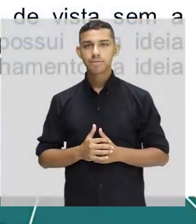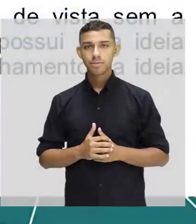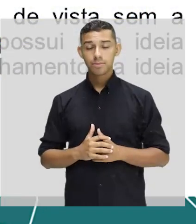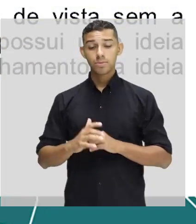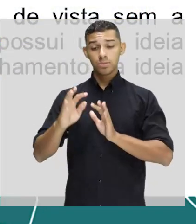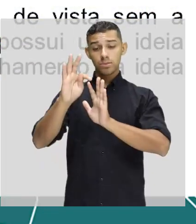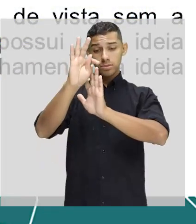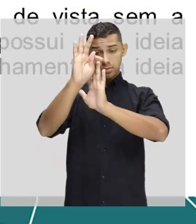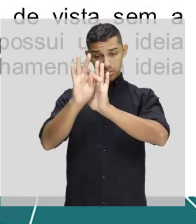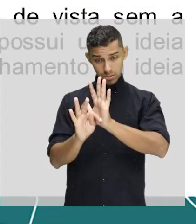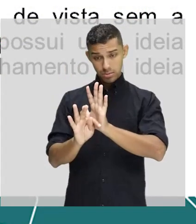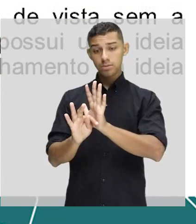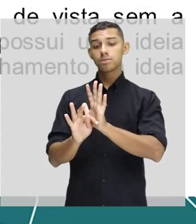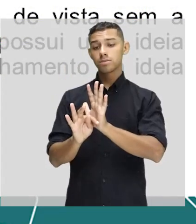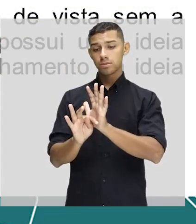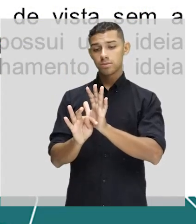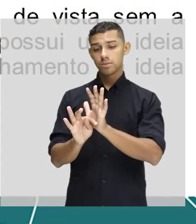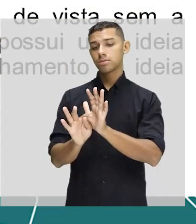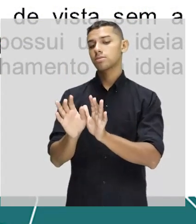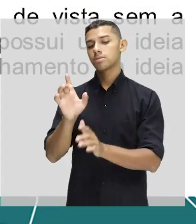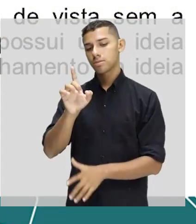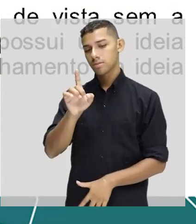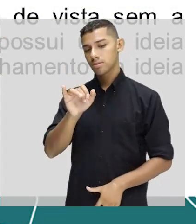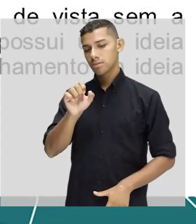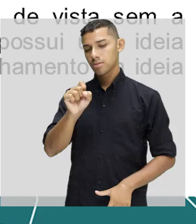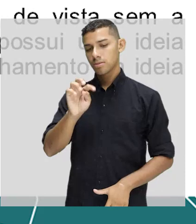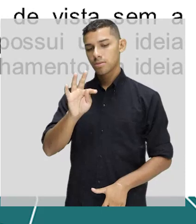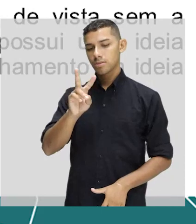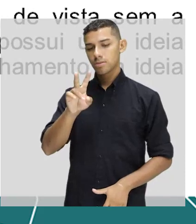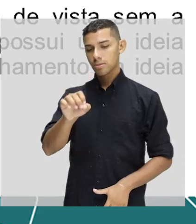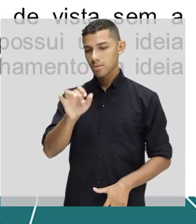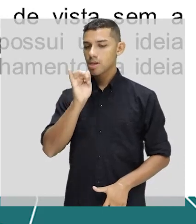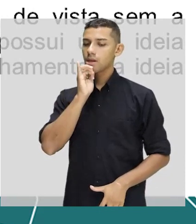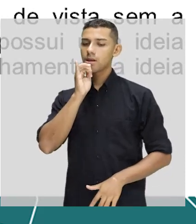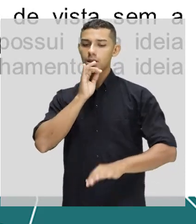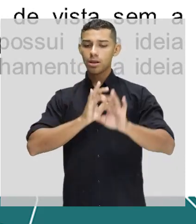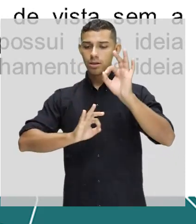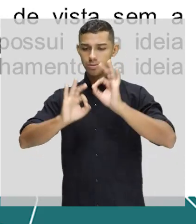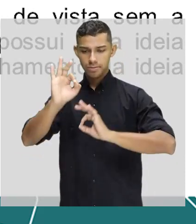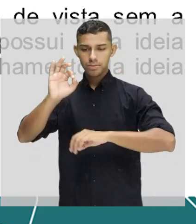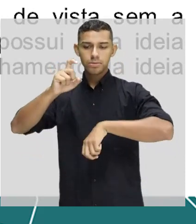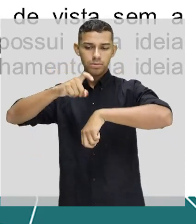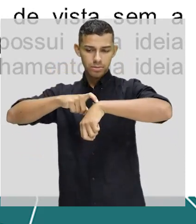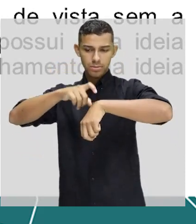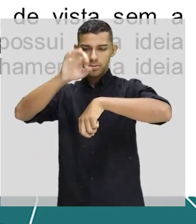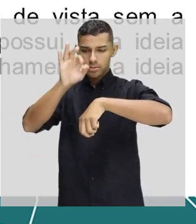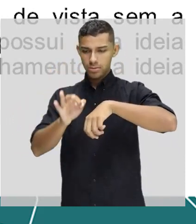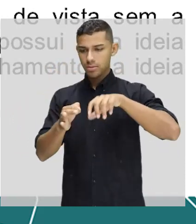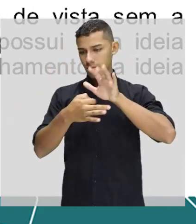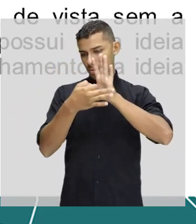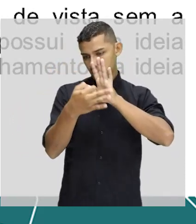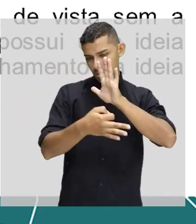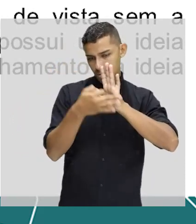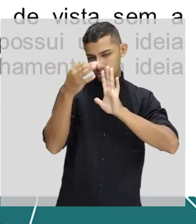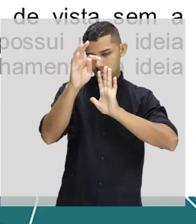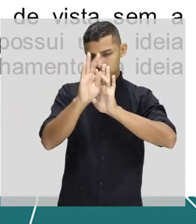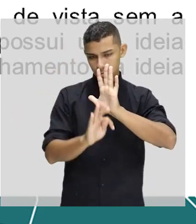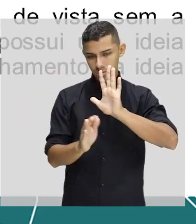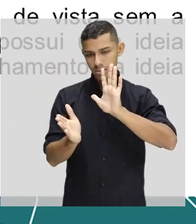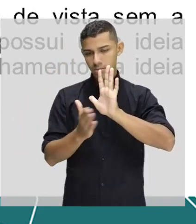texto dissertativo. O texto dissertativo é classificado em dissertativo, argumentativo